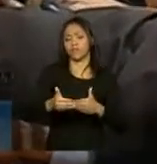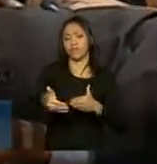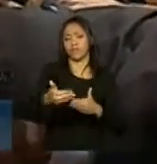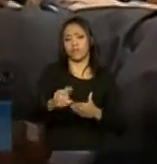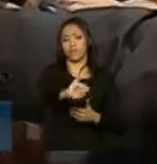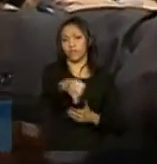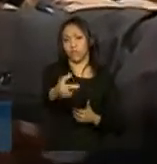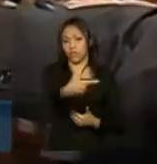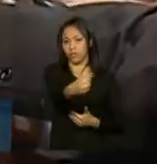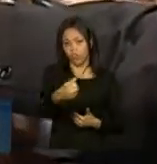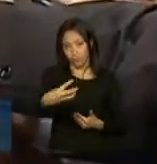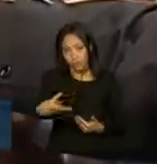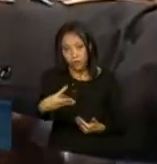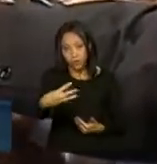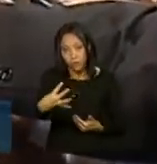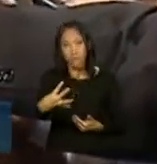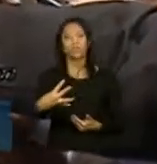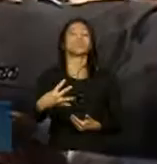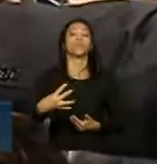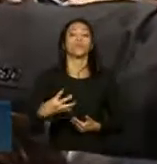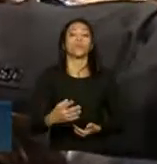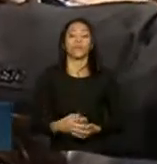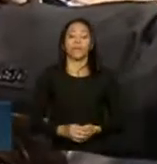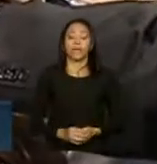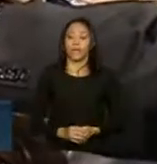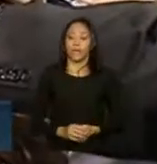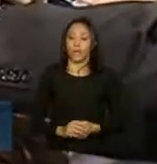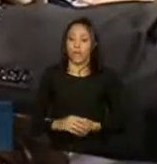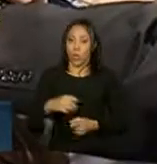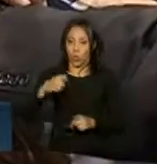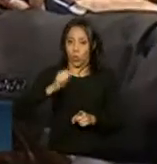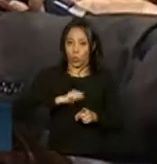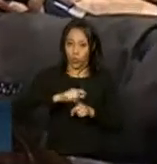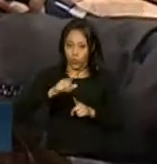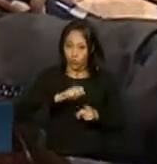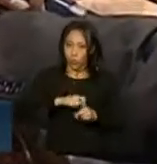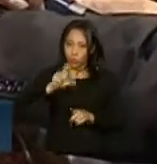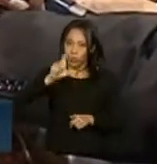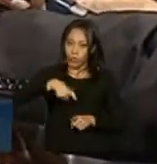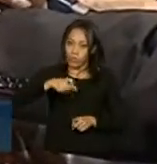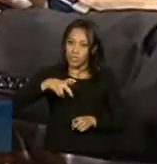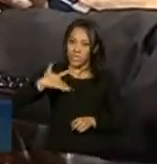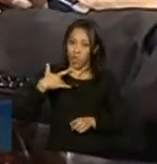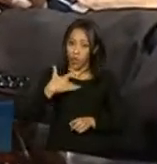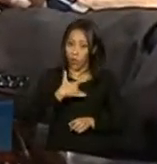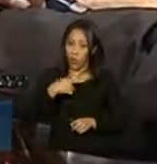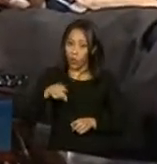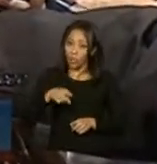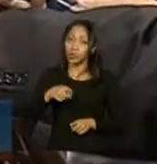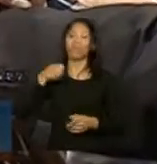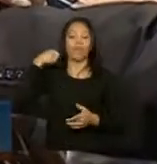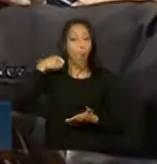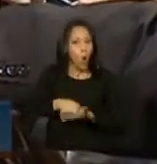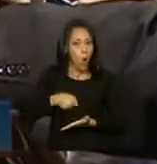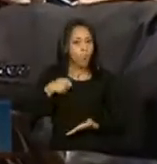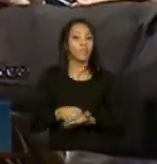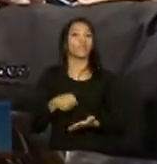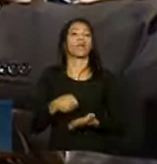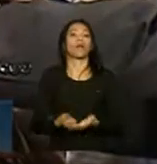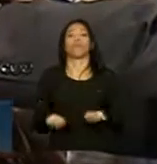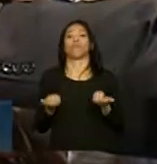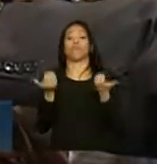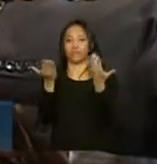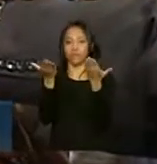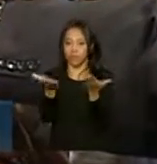para os consumidores? Os planos de saúde serão obrigados a dar para os pacientes aquilo que a gente tem visto de mais